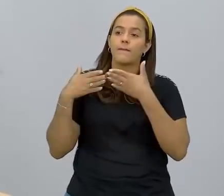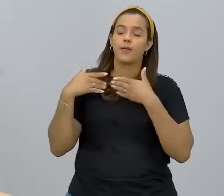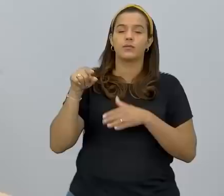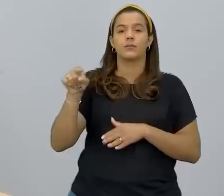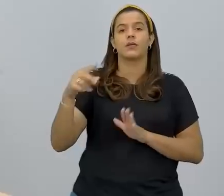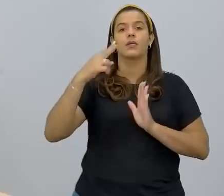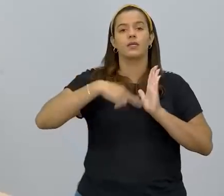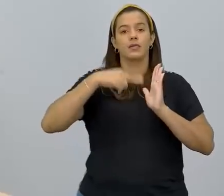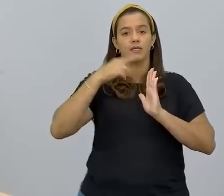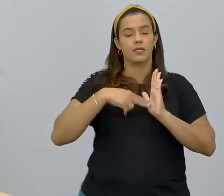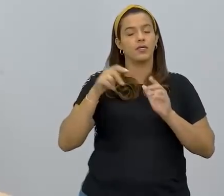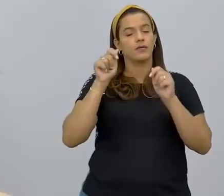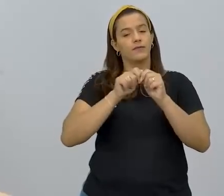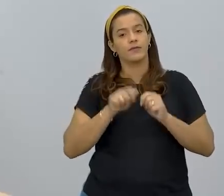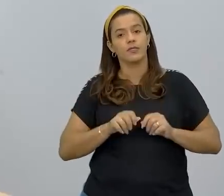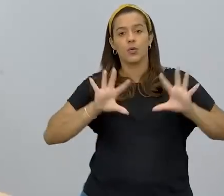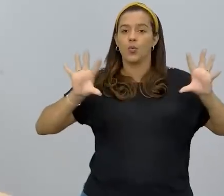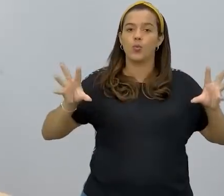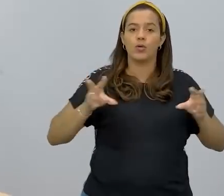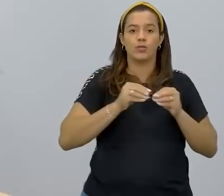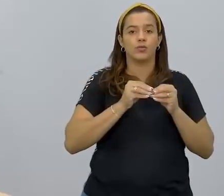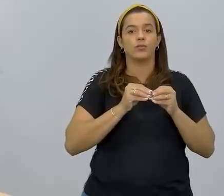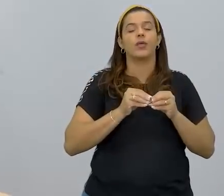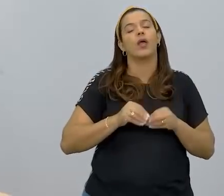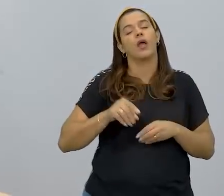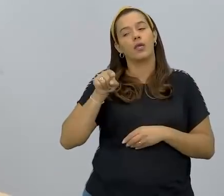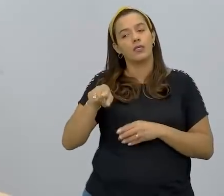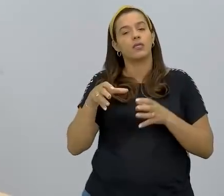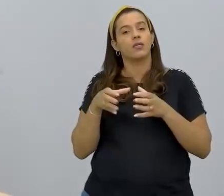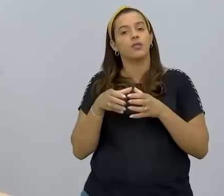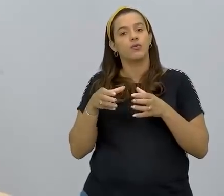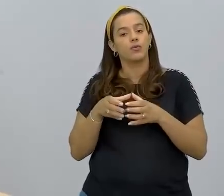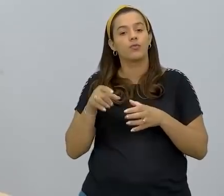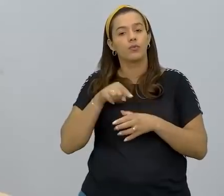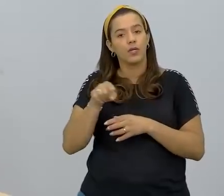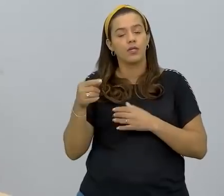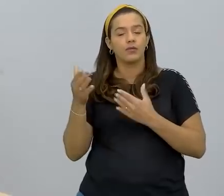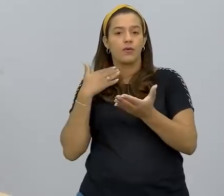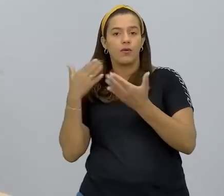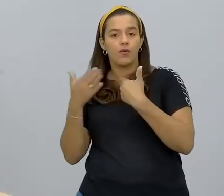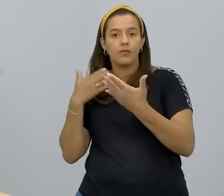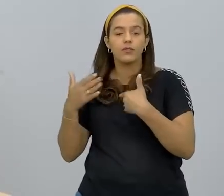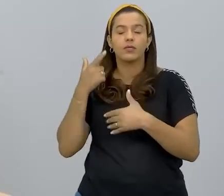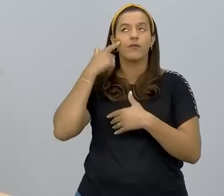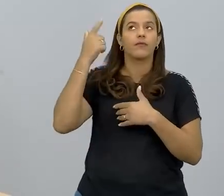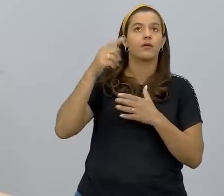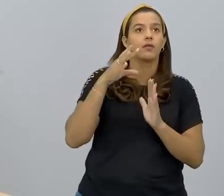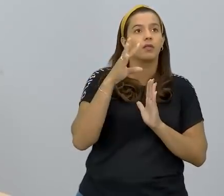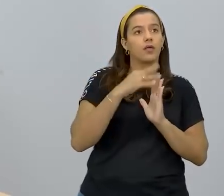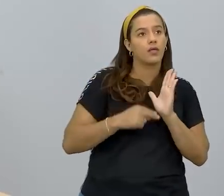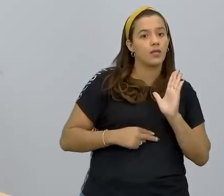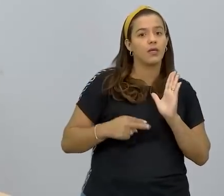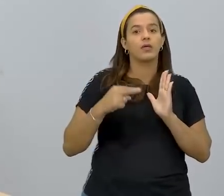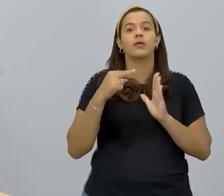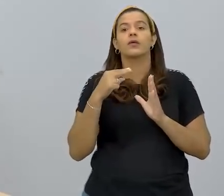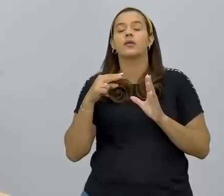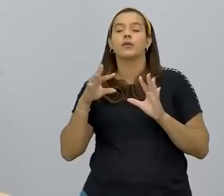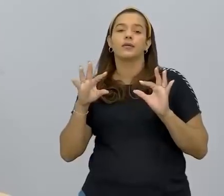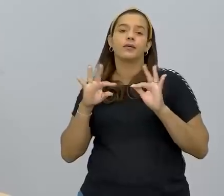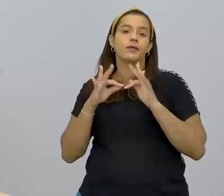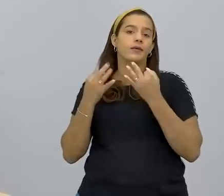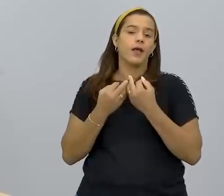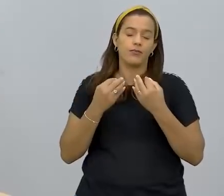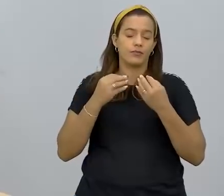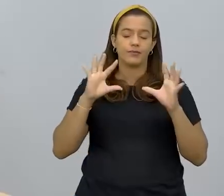e desenvolver uma síntese, um resumo. Ali no grupo, eles vão conversar sobre a atividade e ver a melhor forma de desenvolver e